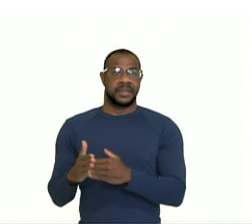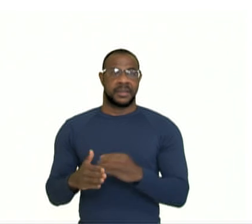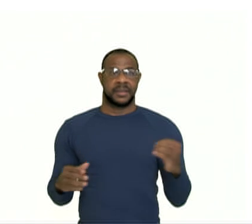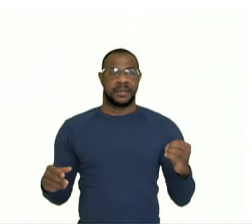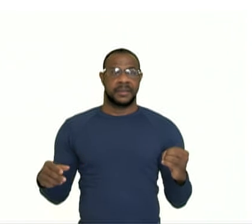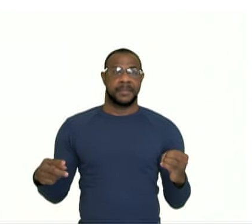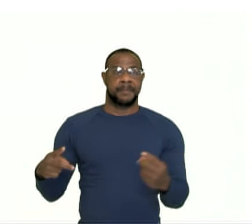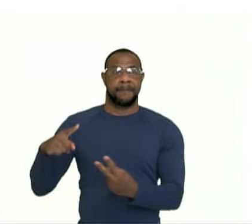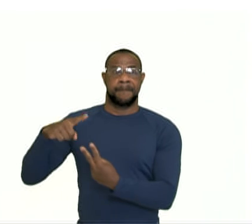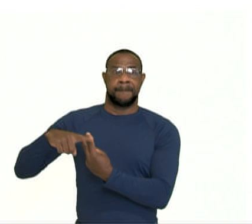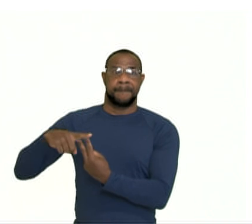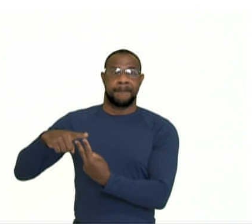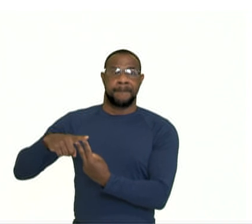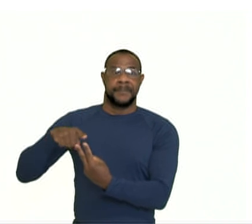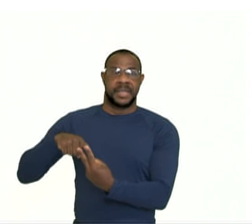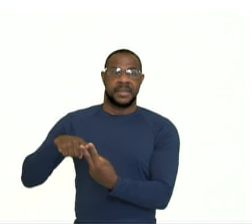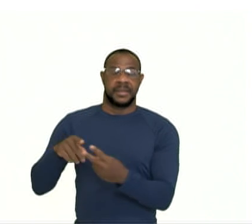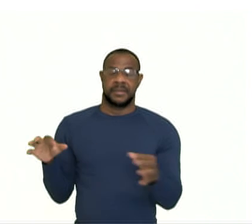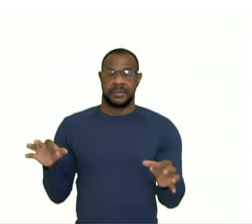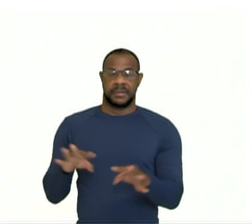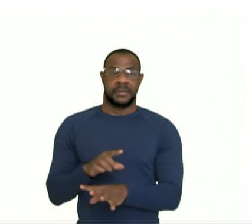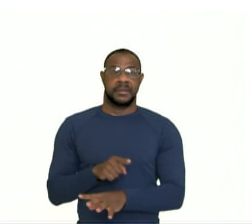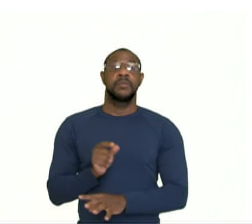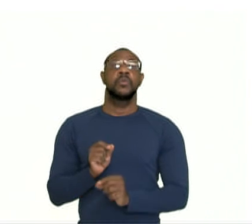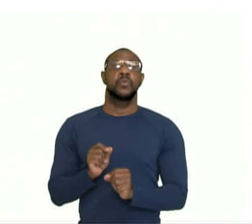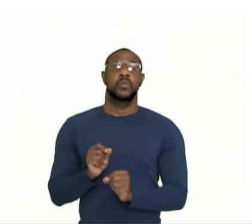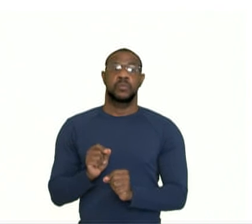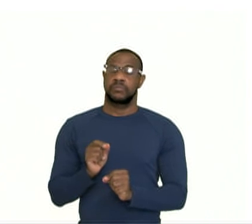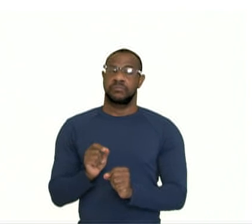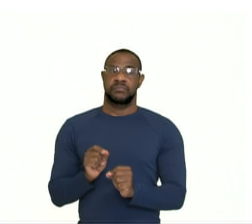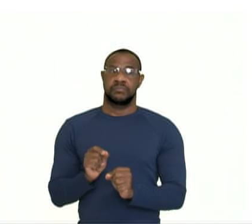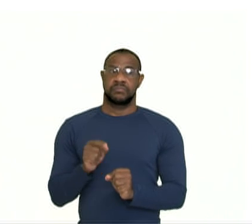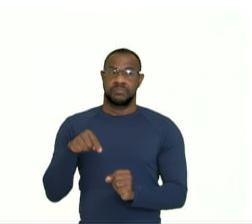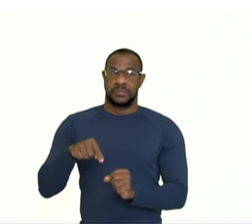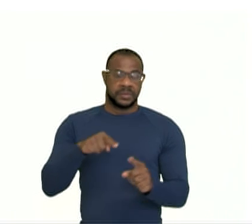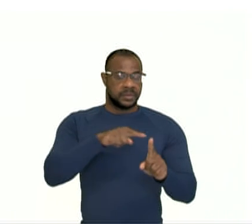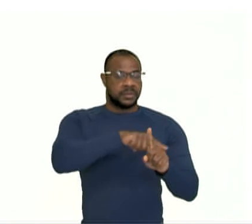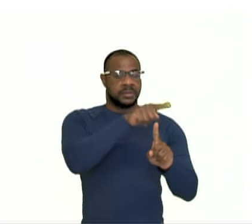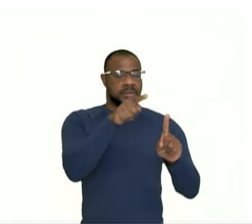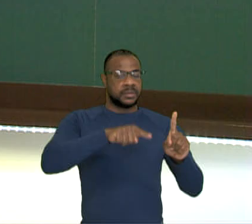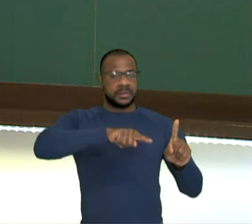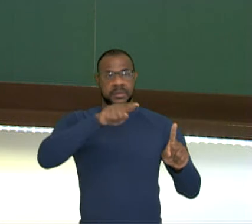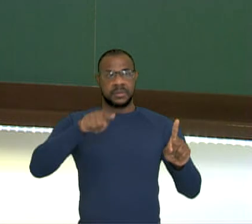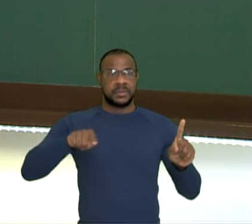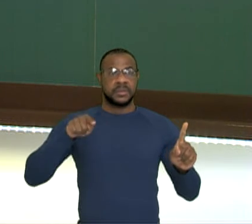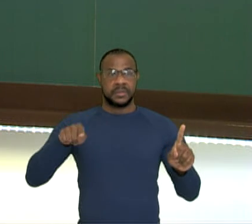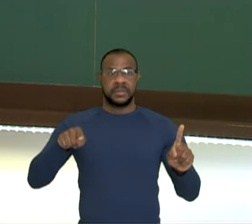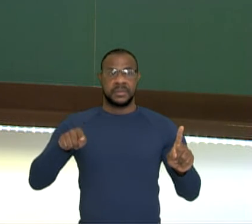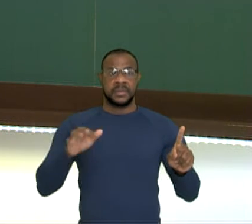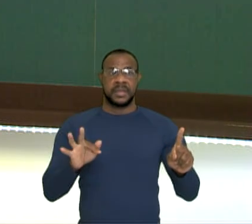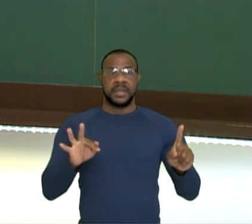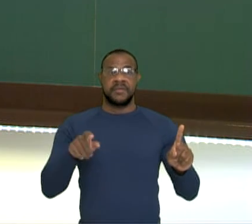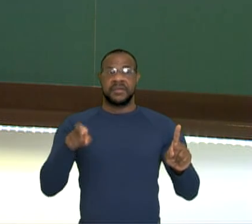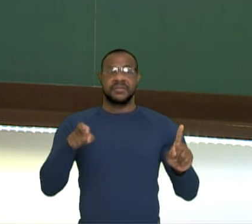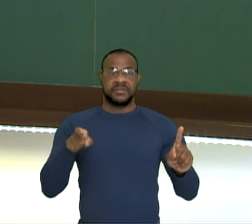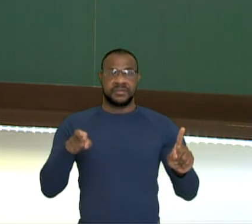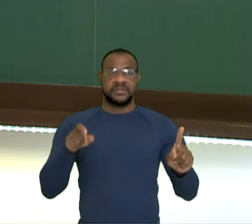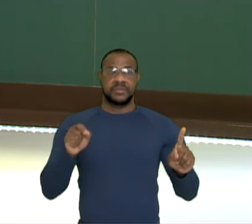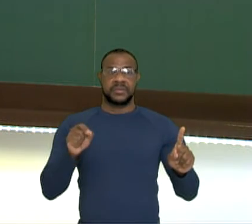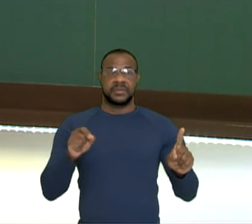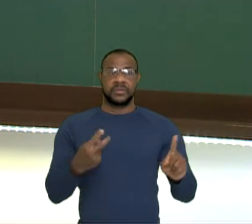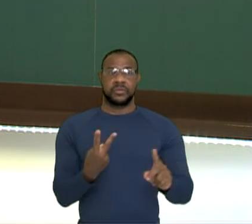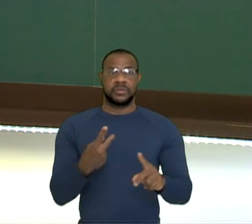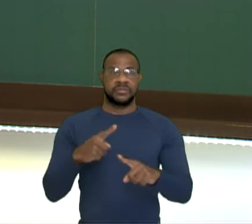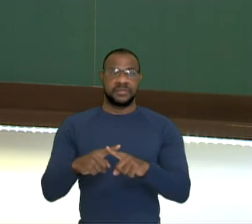π. Então, conclui-se que esse gráfico, dentro dessa função f de x 2